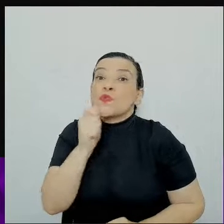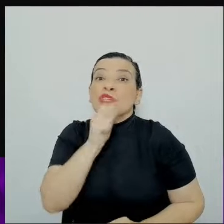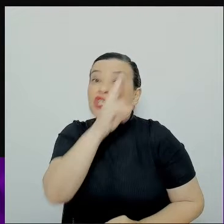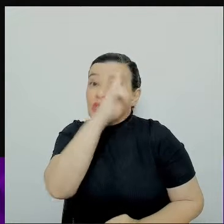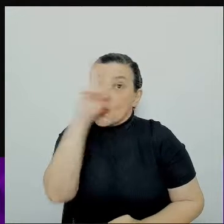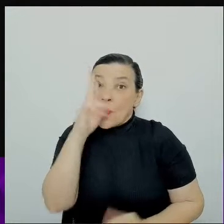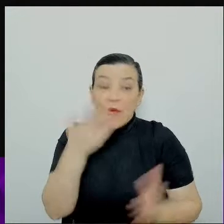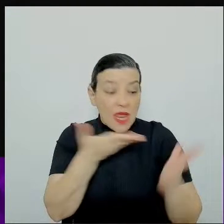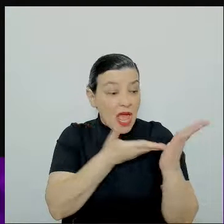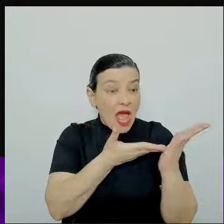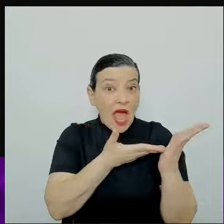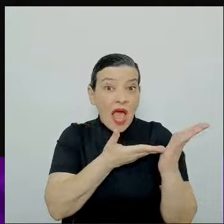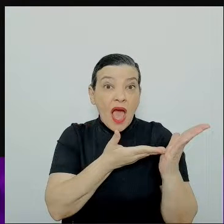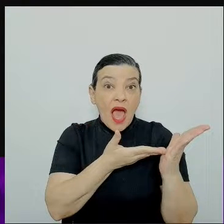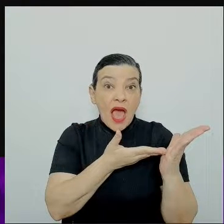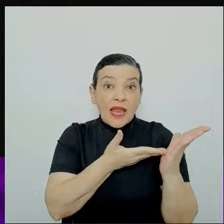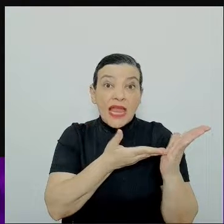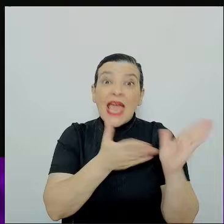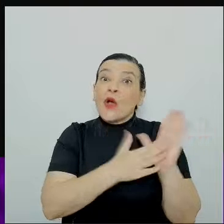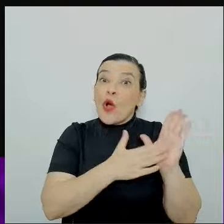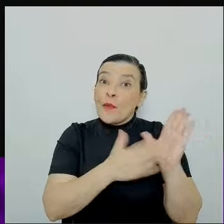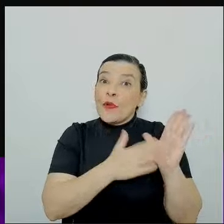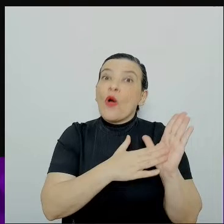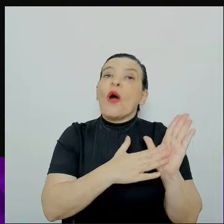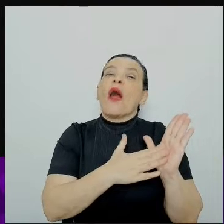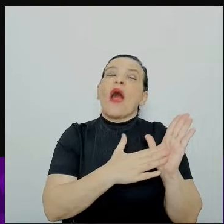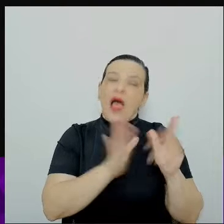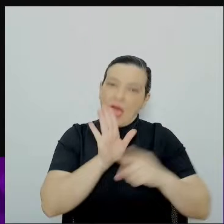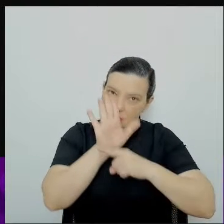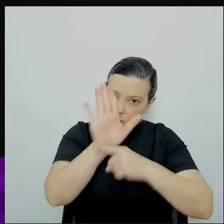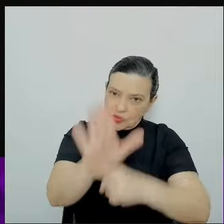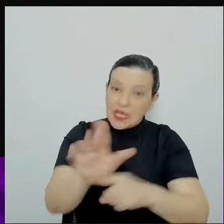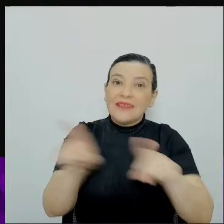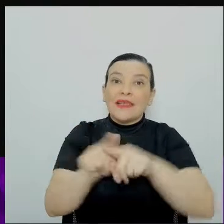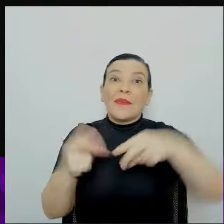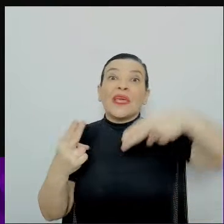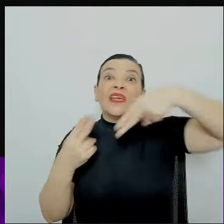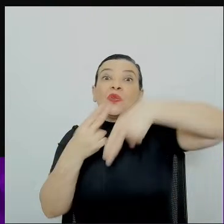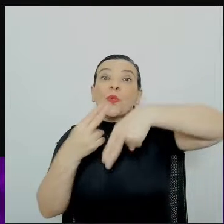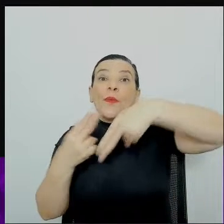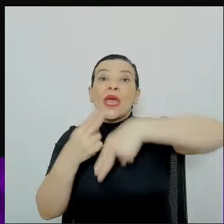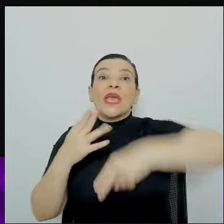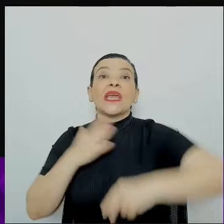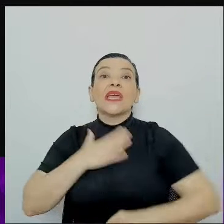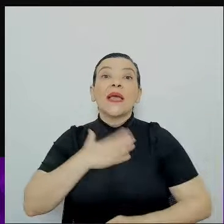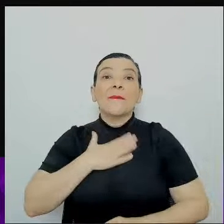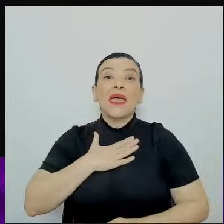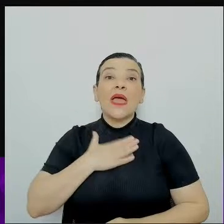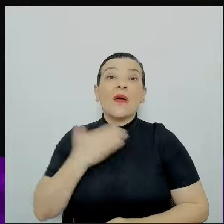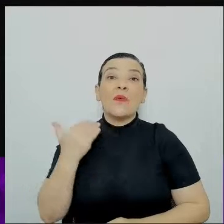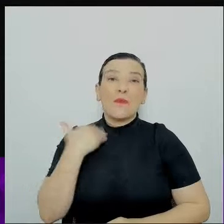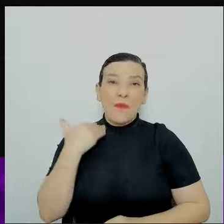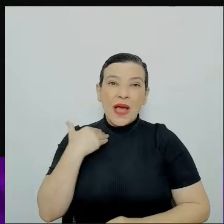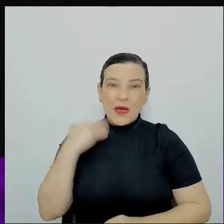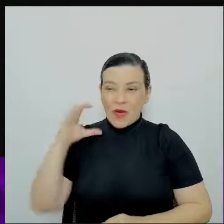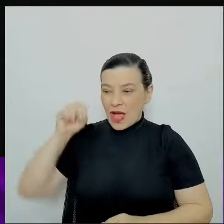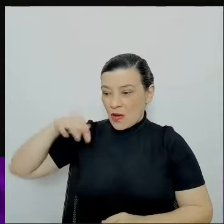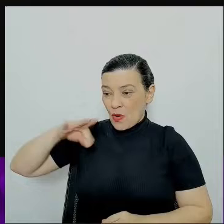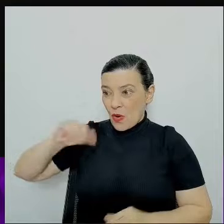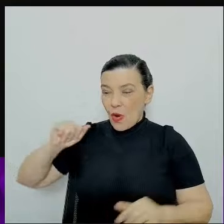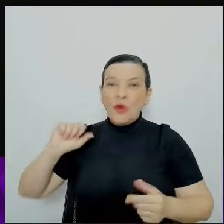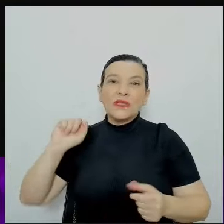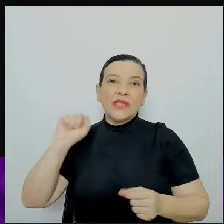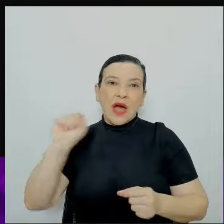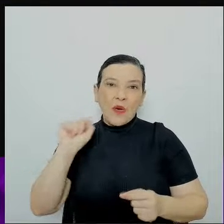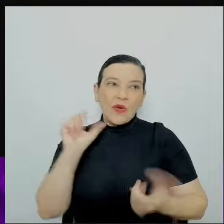isso? Nubank, cara, eu fui vítima de uma fraude. Tudo bem que talvez eu não possa receber o valor de